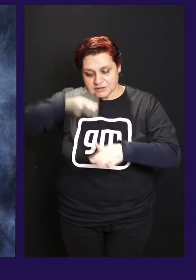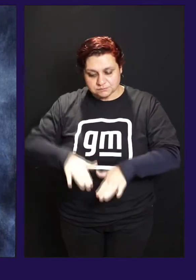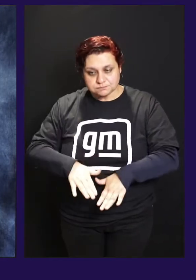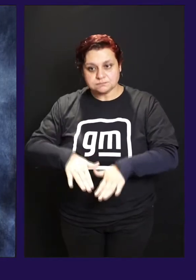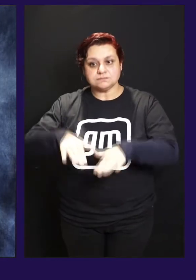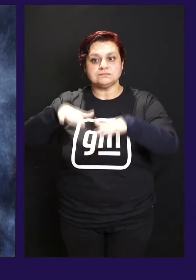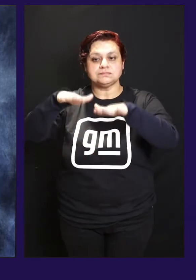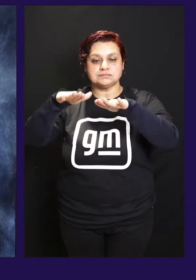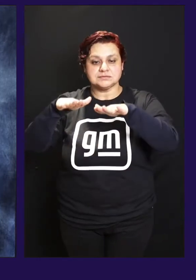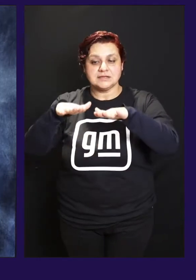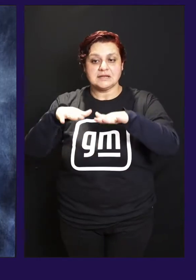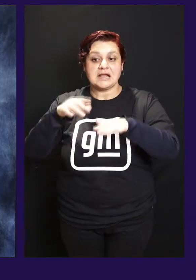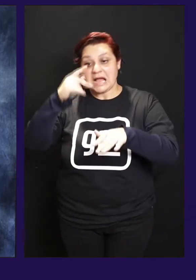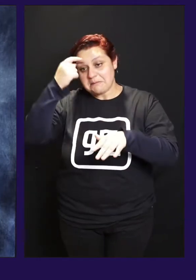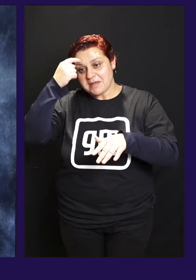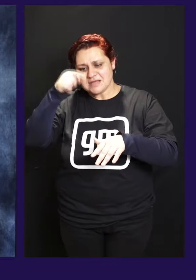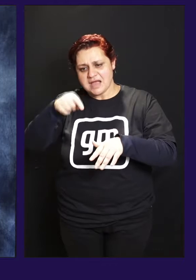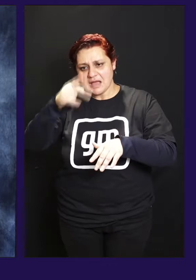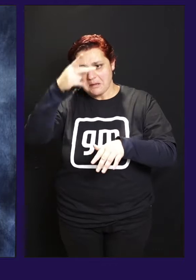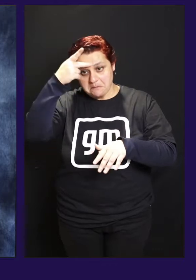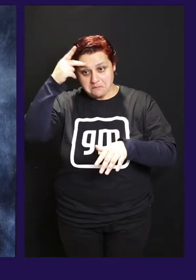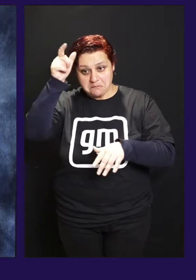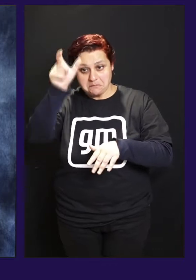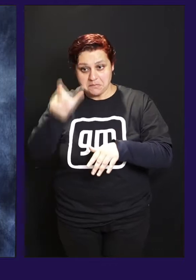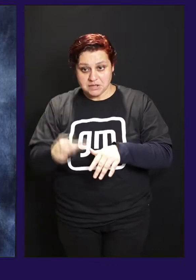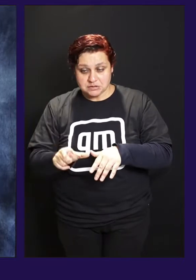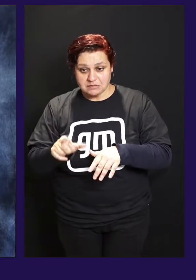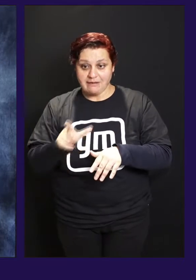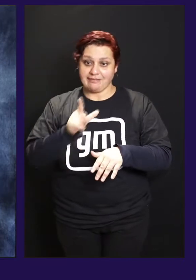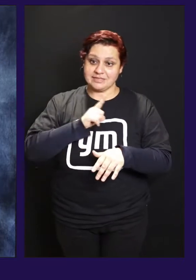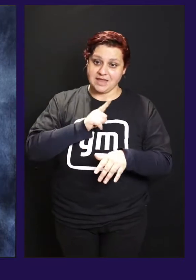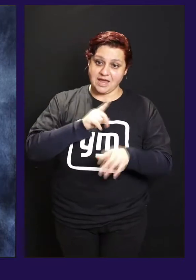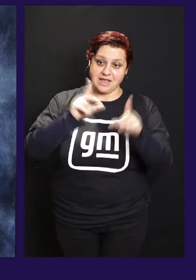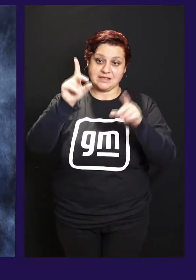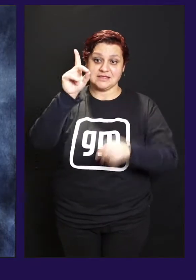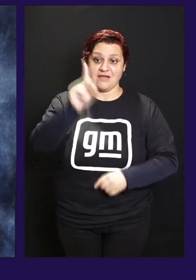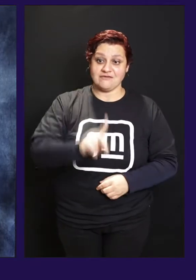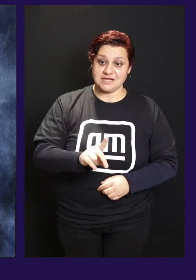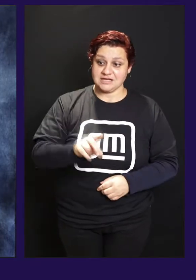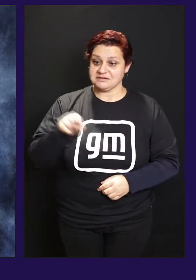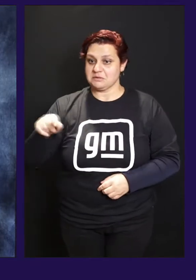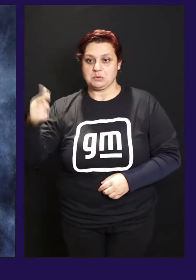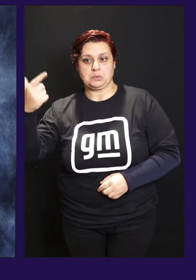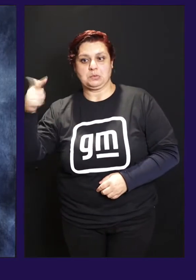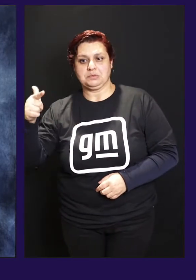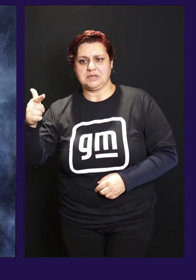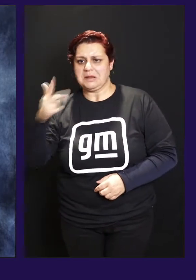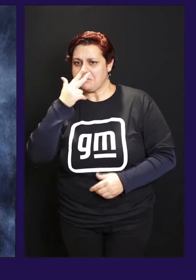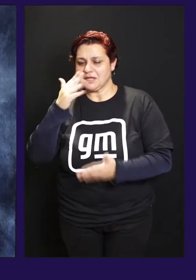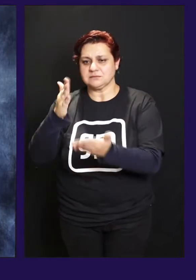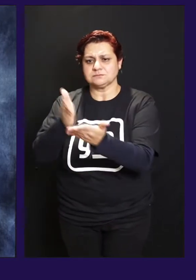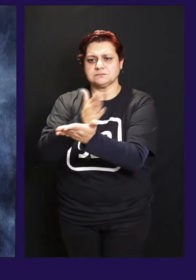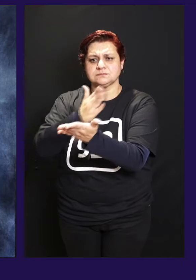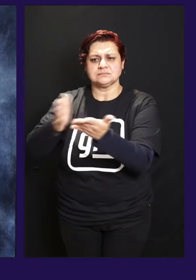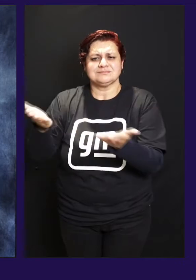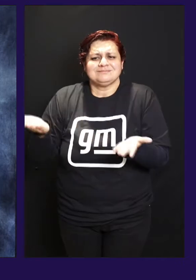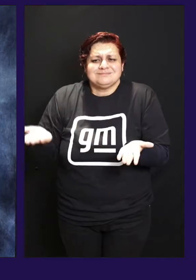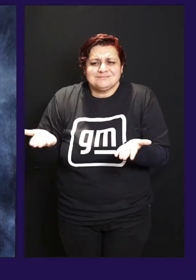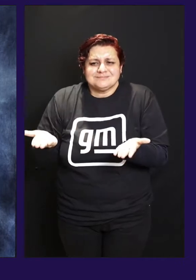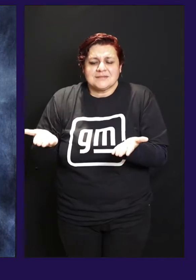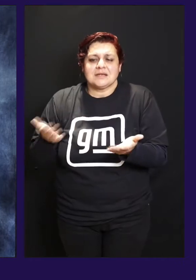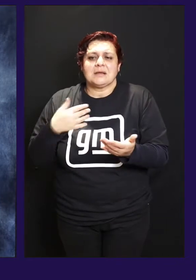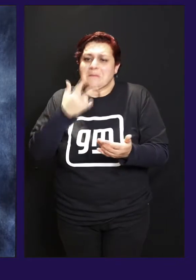É a escada que faz um ambiente ser inacessível, não é a cadeira de rodas. É um site que não foi